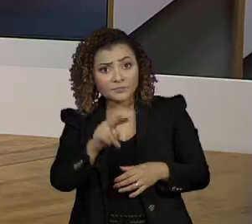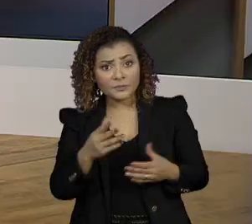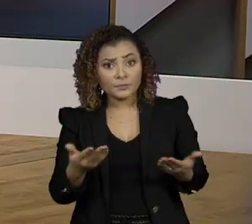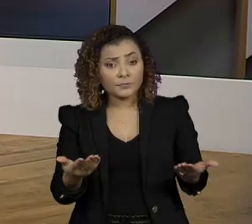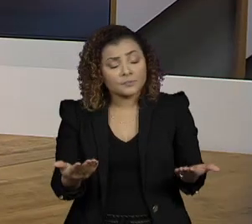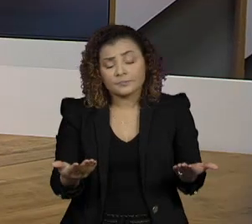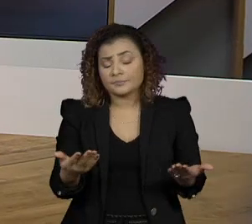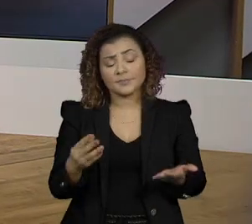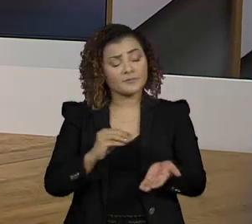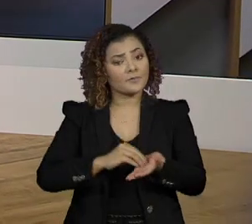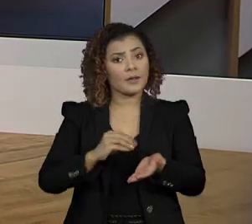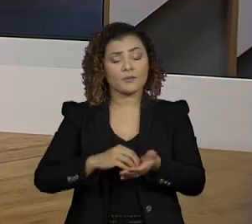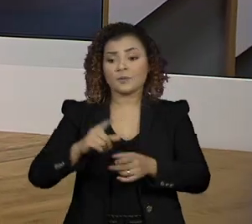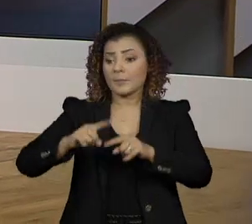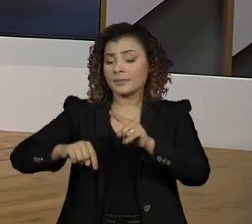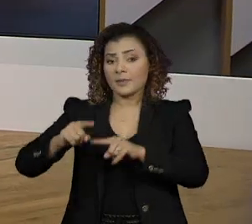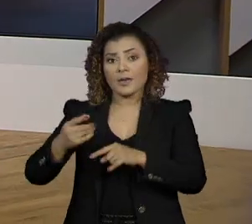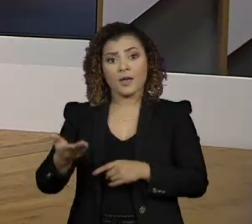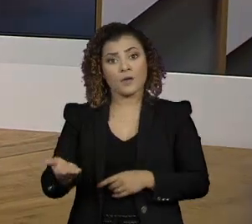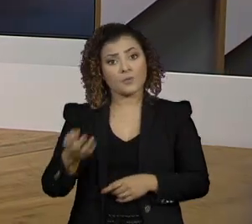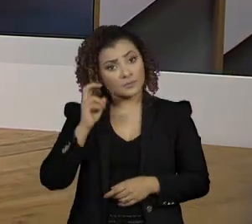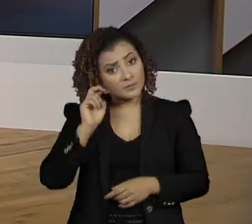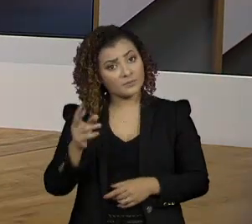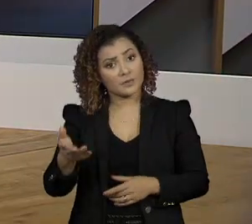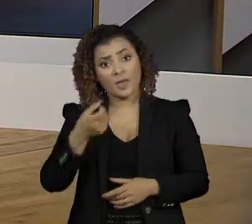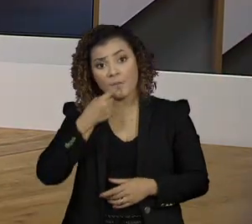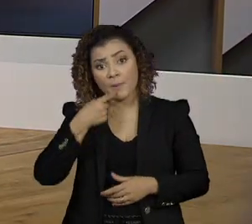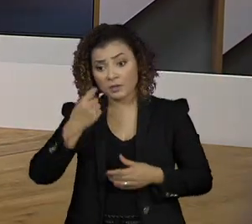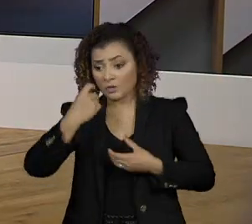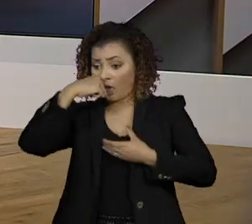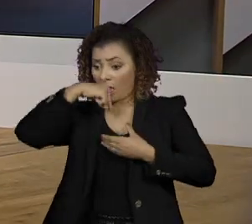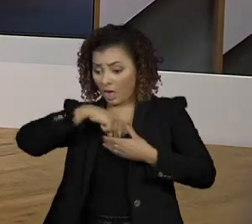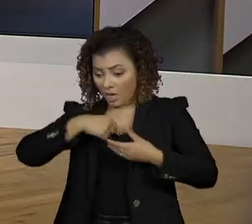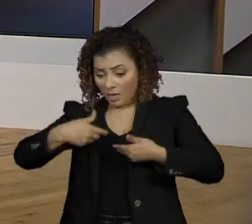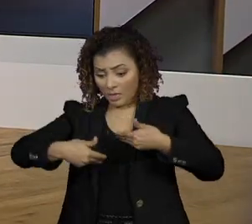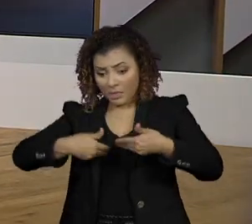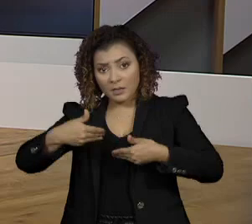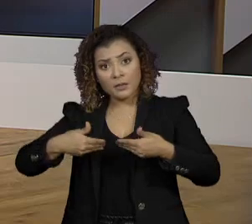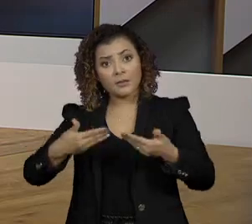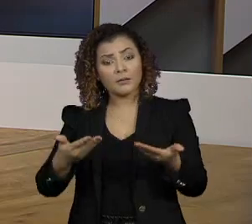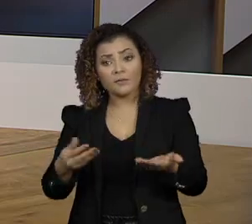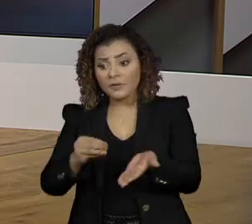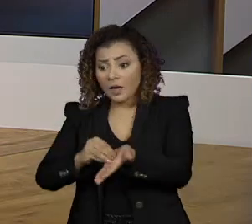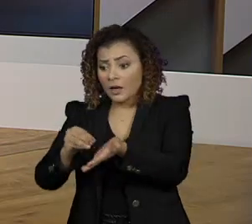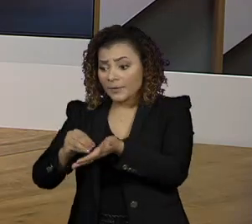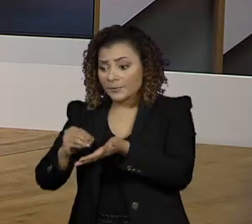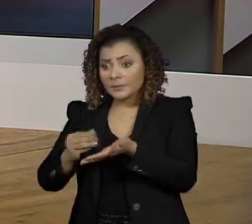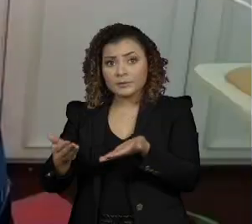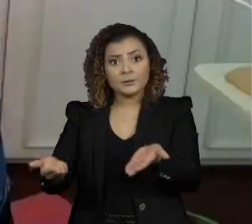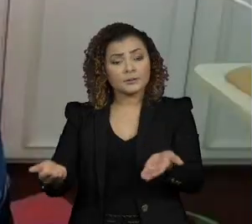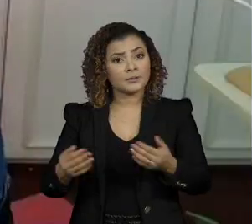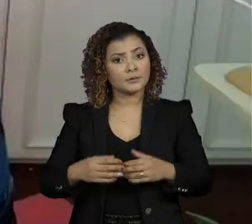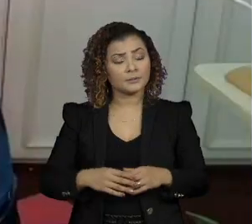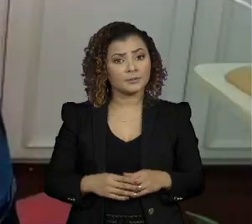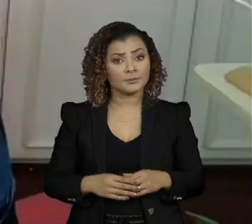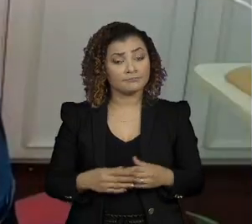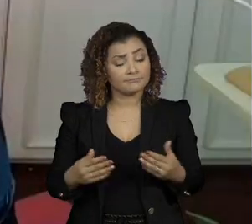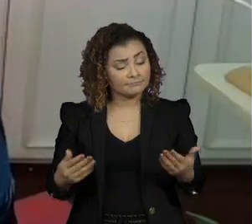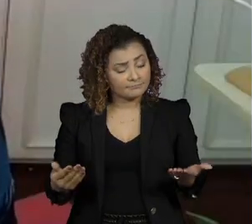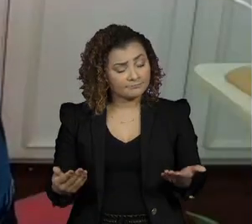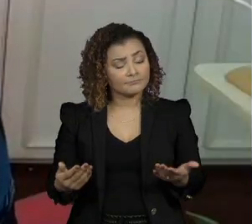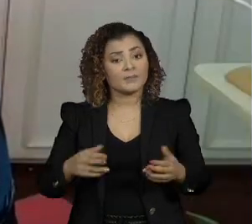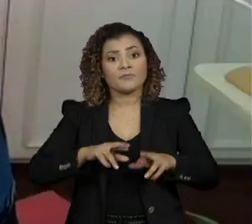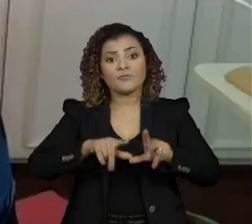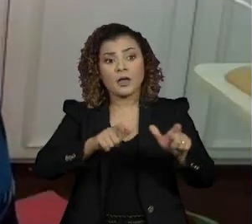da falta de medicamentos essenciais para a intubação, iminência da falta de oxigênio em